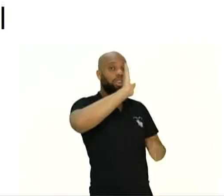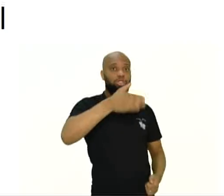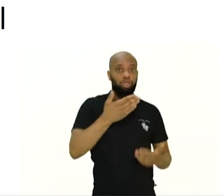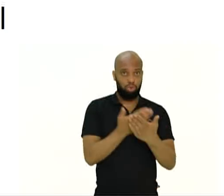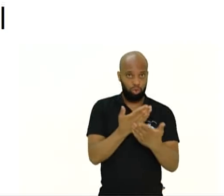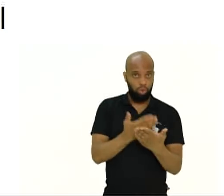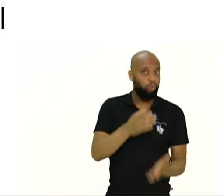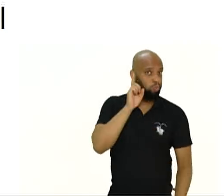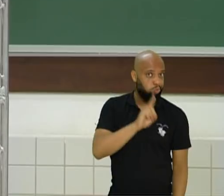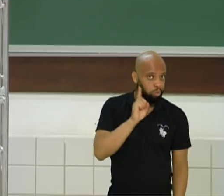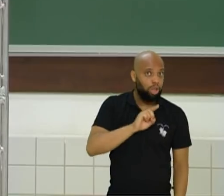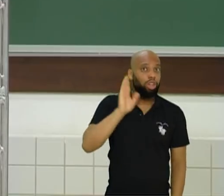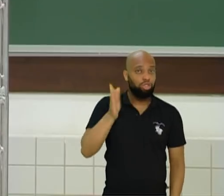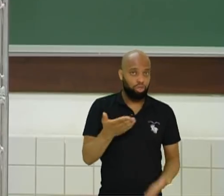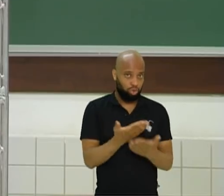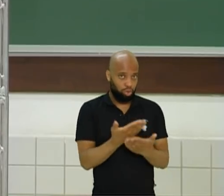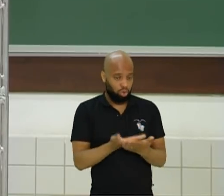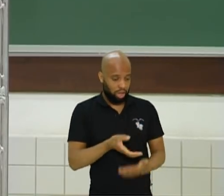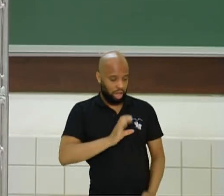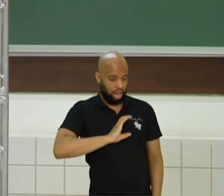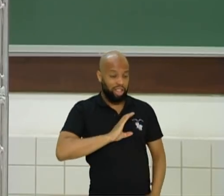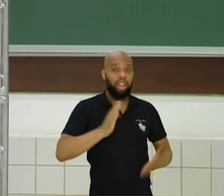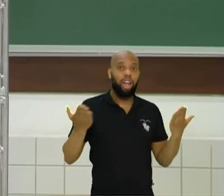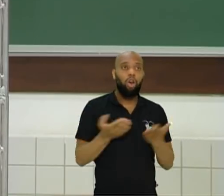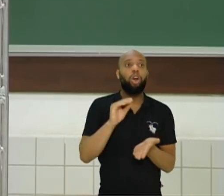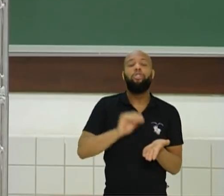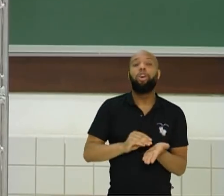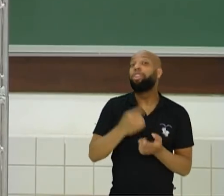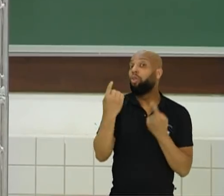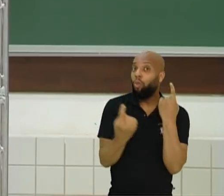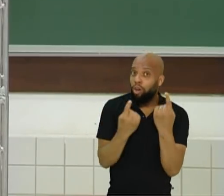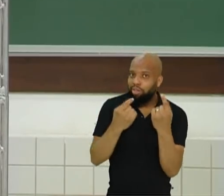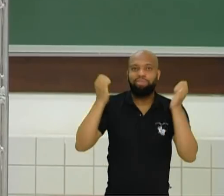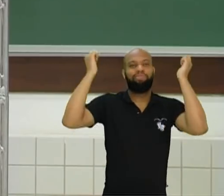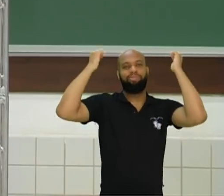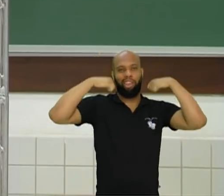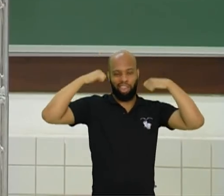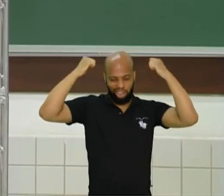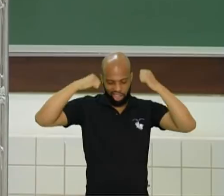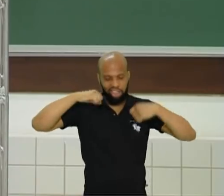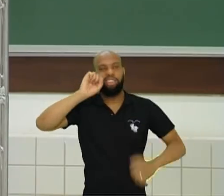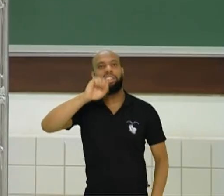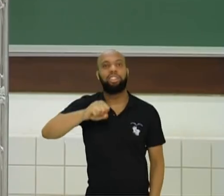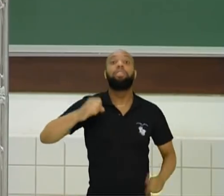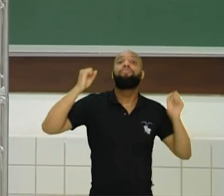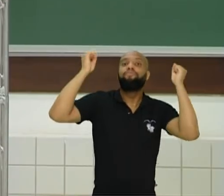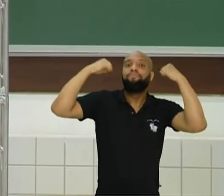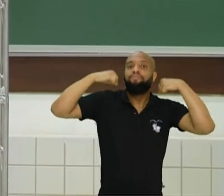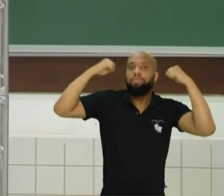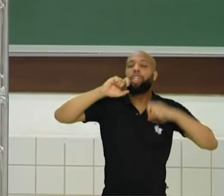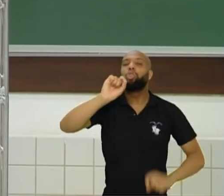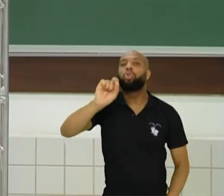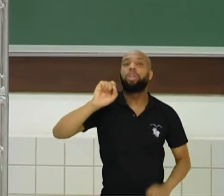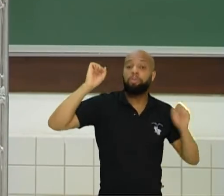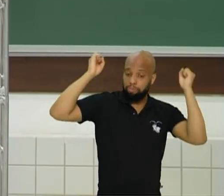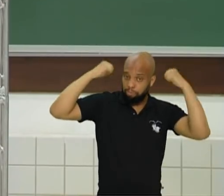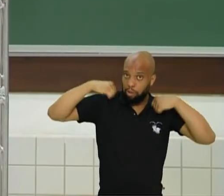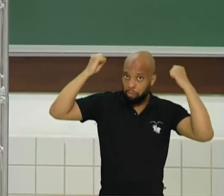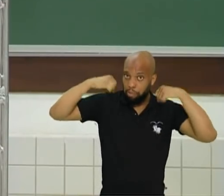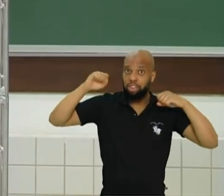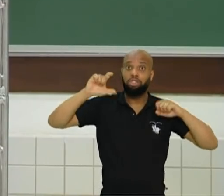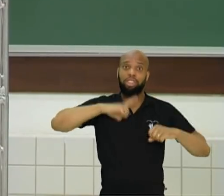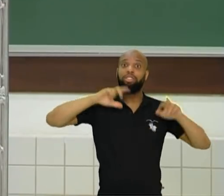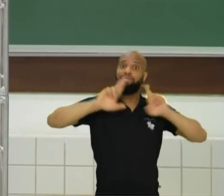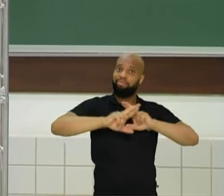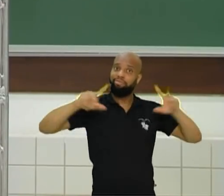dos Estados Unidos, já falamos do Canadá e agora nós vamos falar do México, né? O México, ele é um pouco